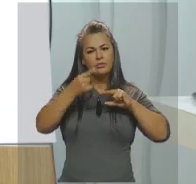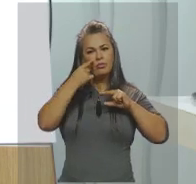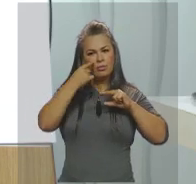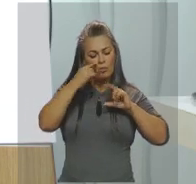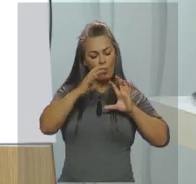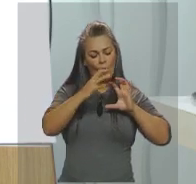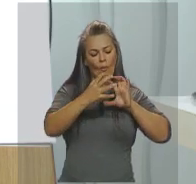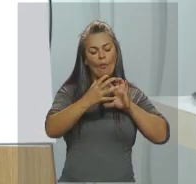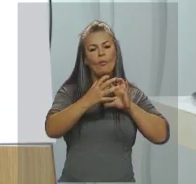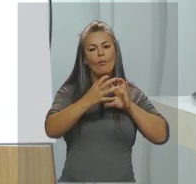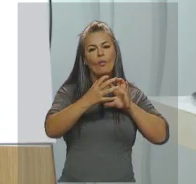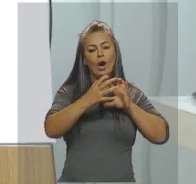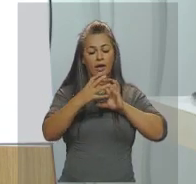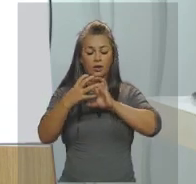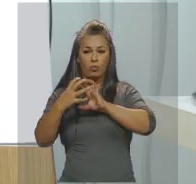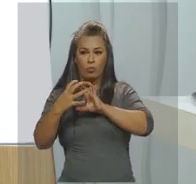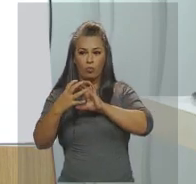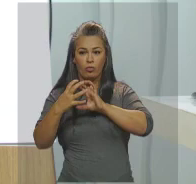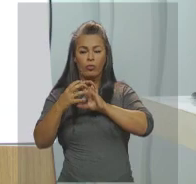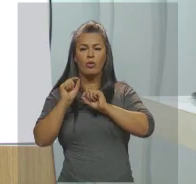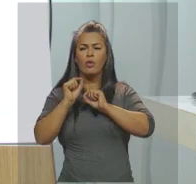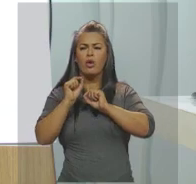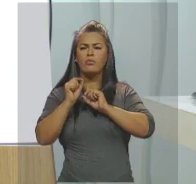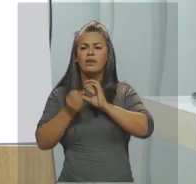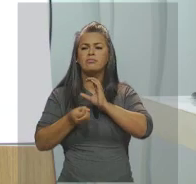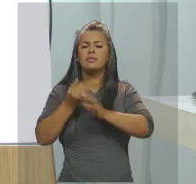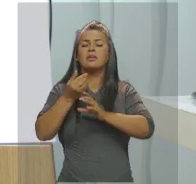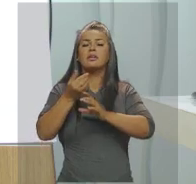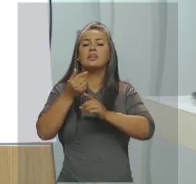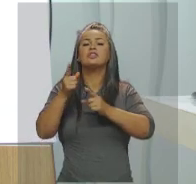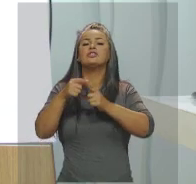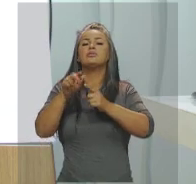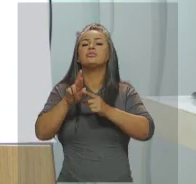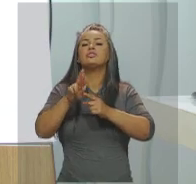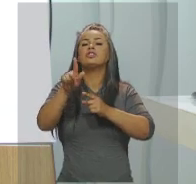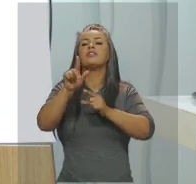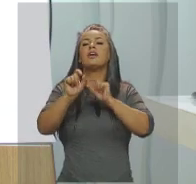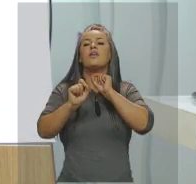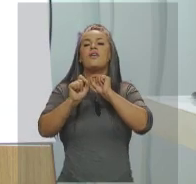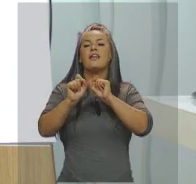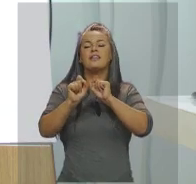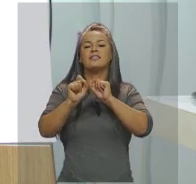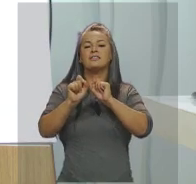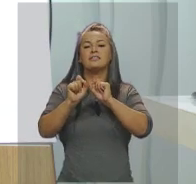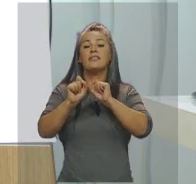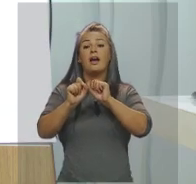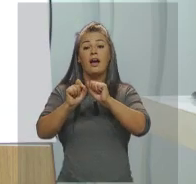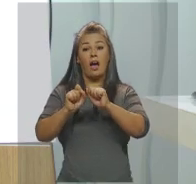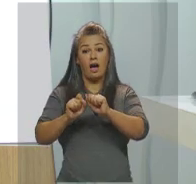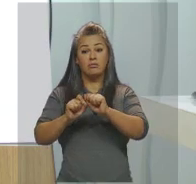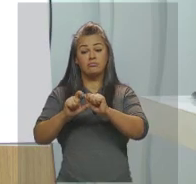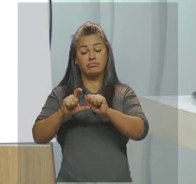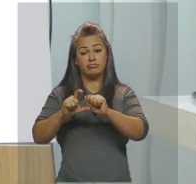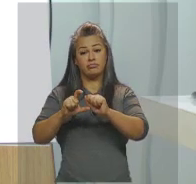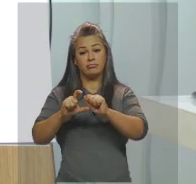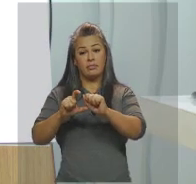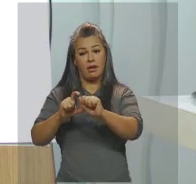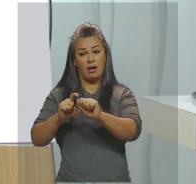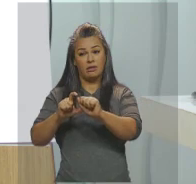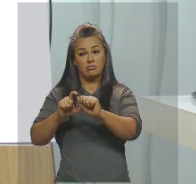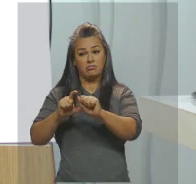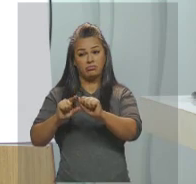vai ocorrer, então, o quê? 100% de abóboras Azão, Azinho,